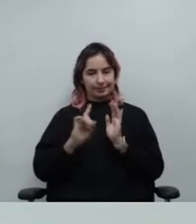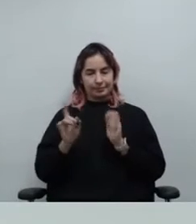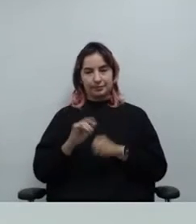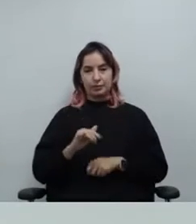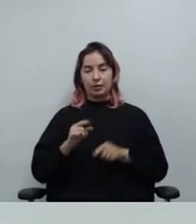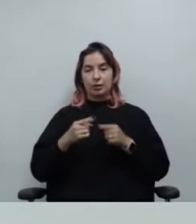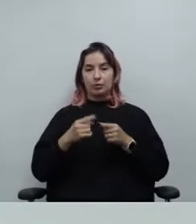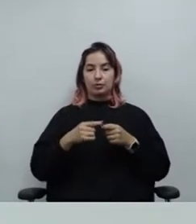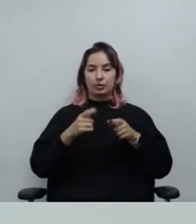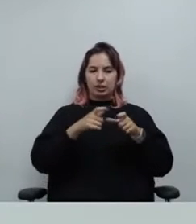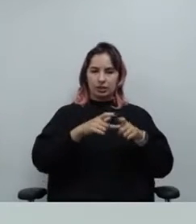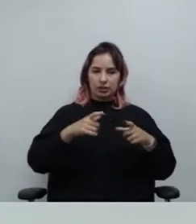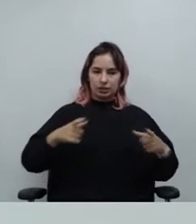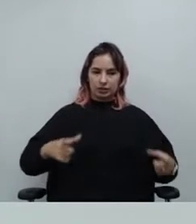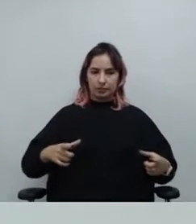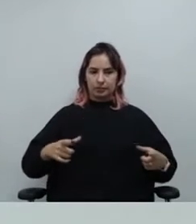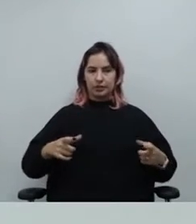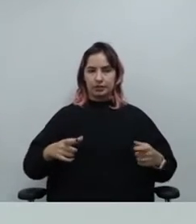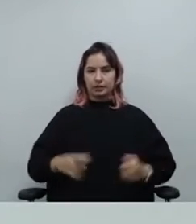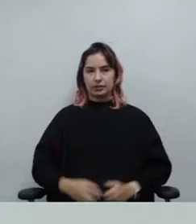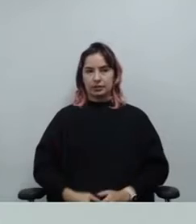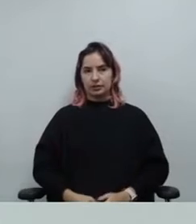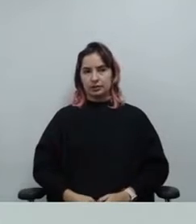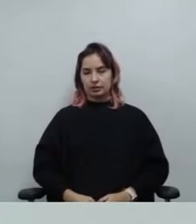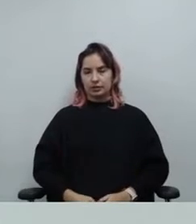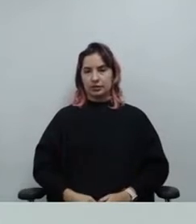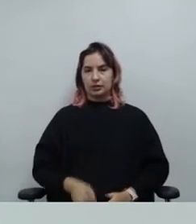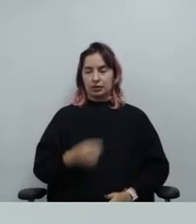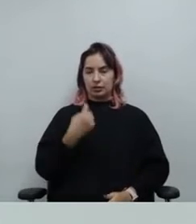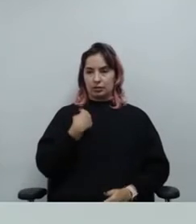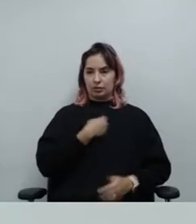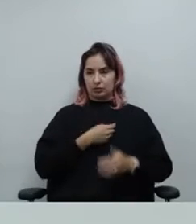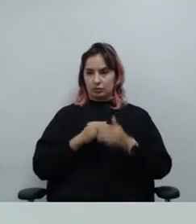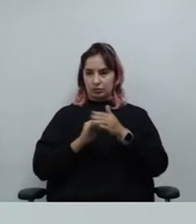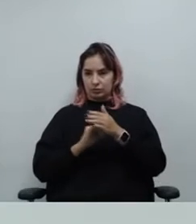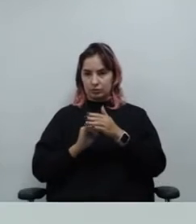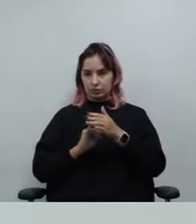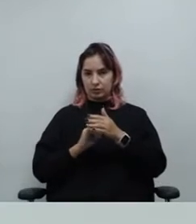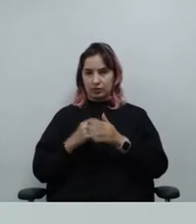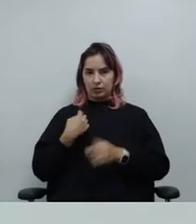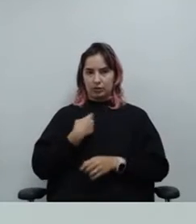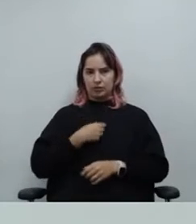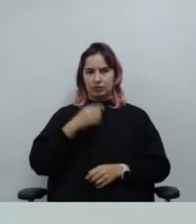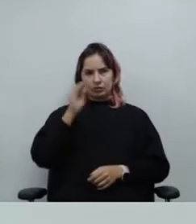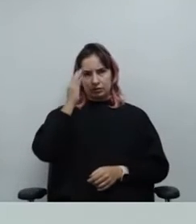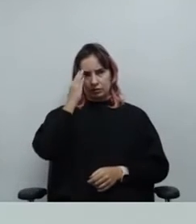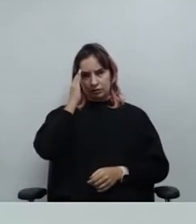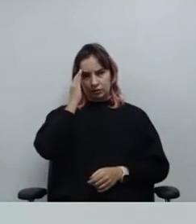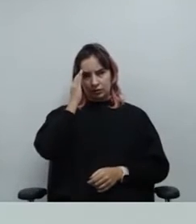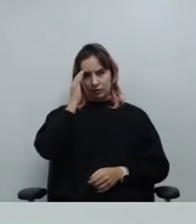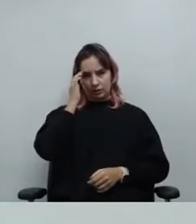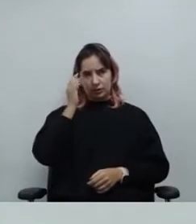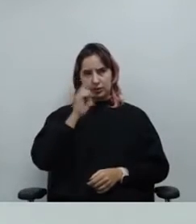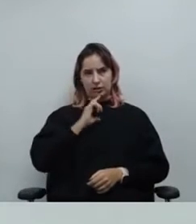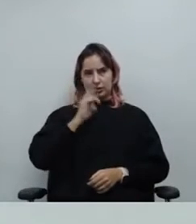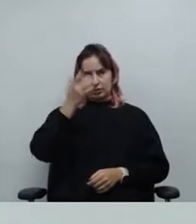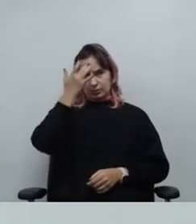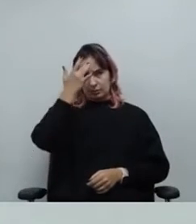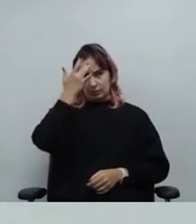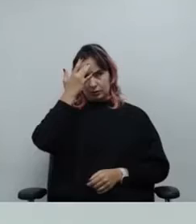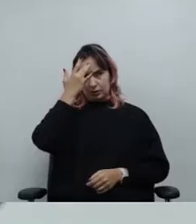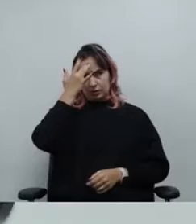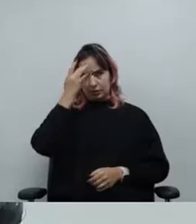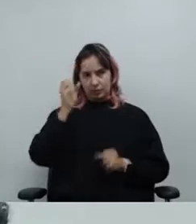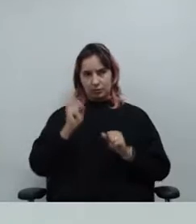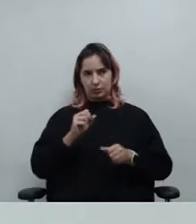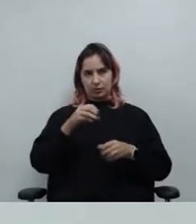de expansão, nesse momento em que a nossa instituição está vivendo, a gente não entende que ela estava madura o suficiente para ser votada, como a gente entende